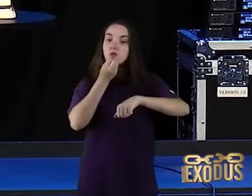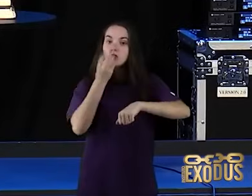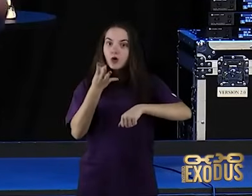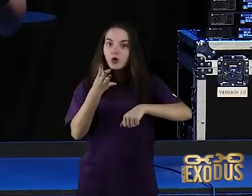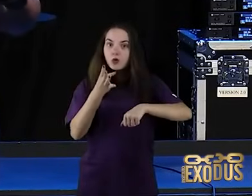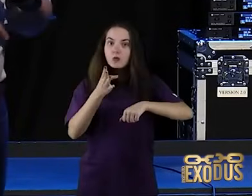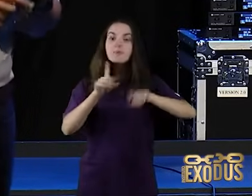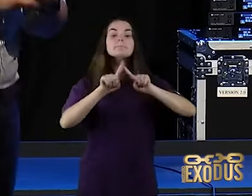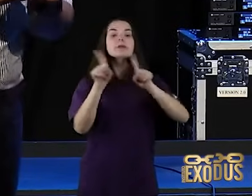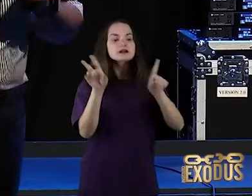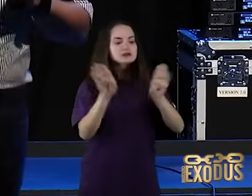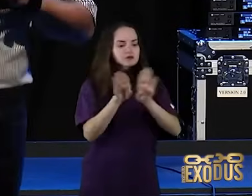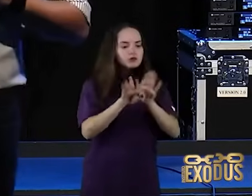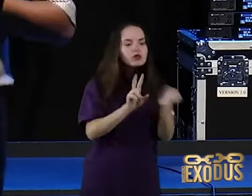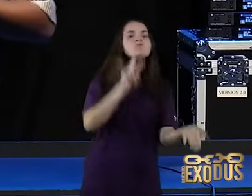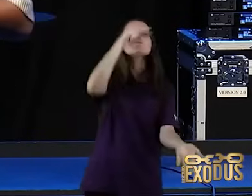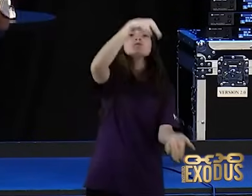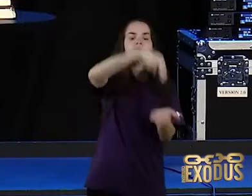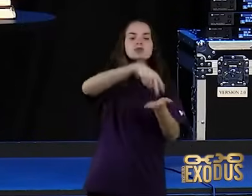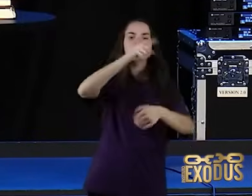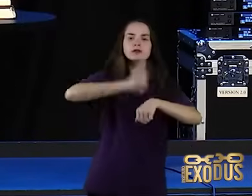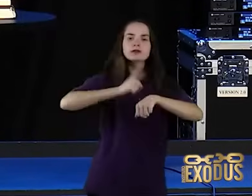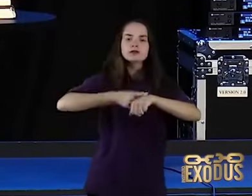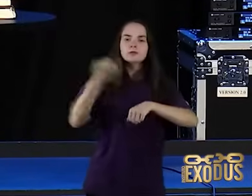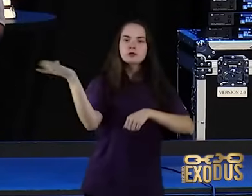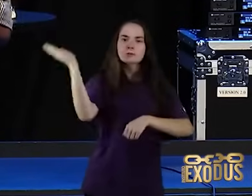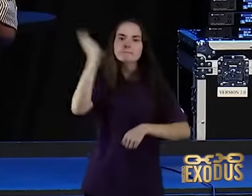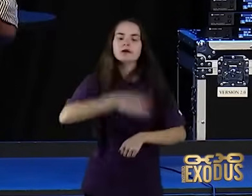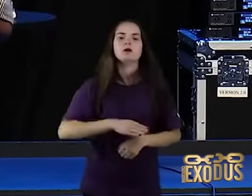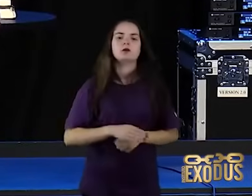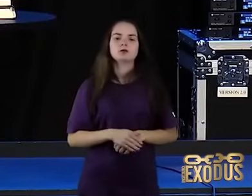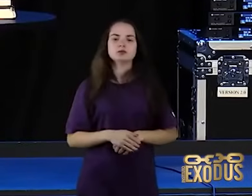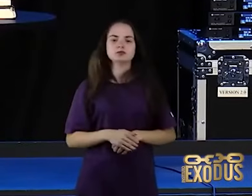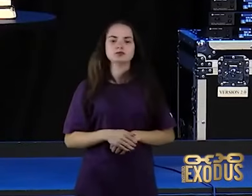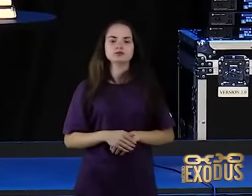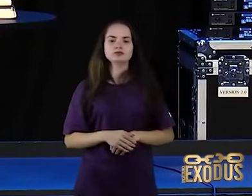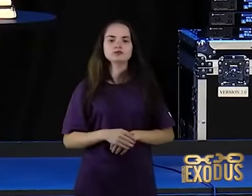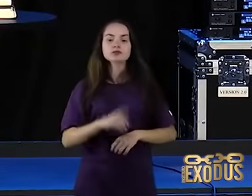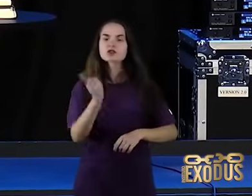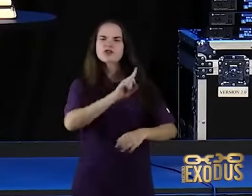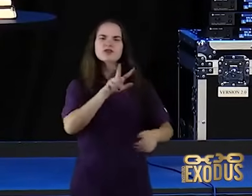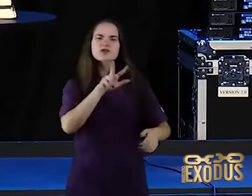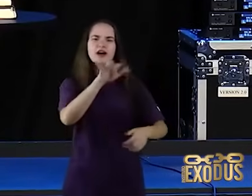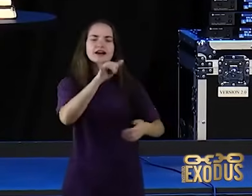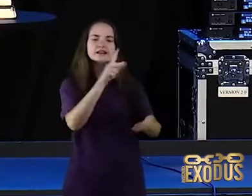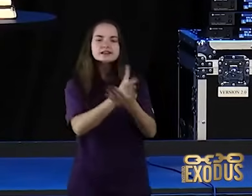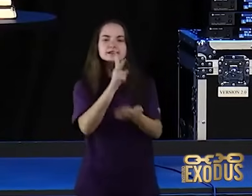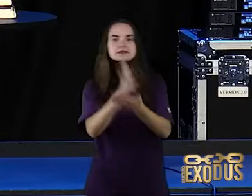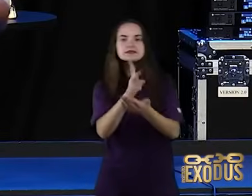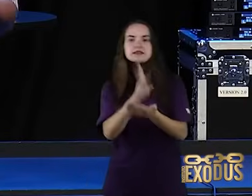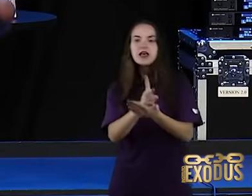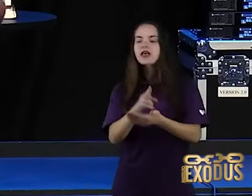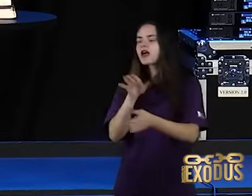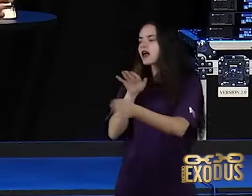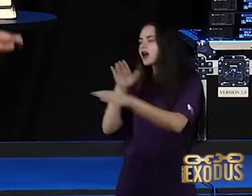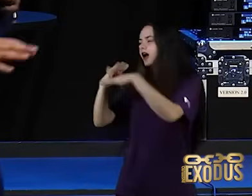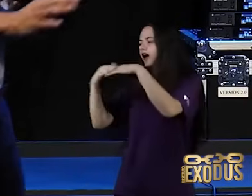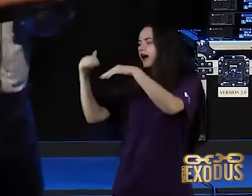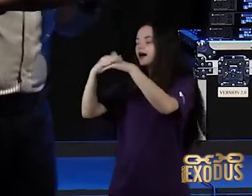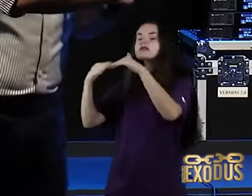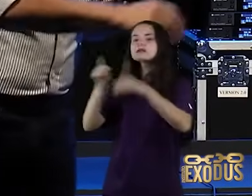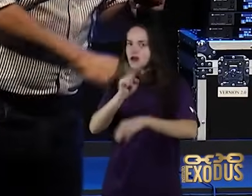se levanta no tempo mau o amigo ele não é alguém que vai adoçar a tua vida o tempo inteiro o amigo também chama atenção da gente